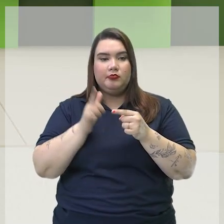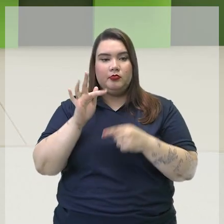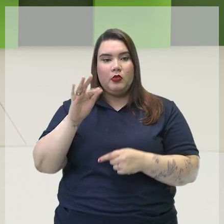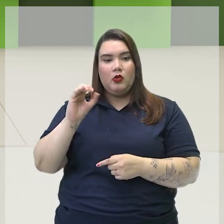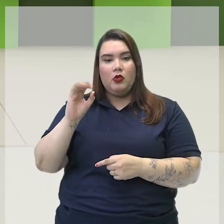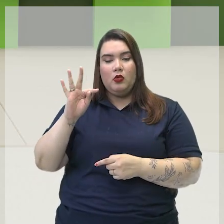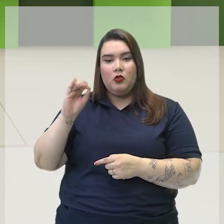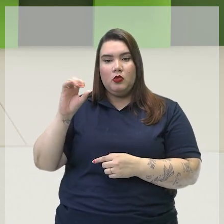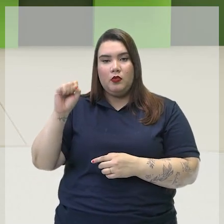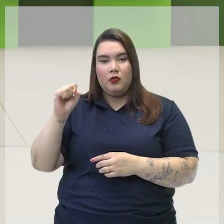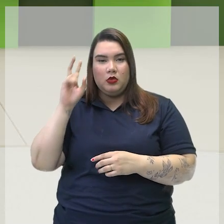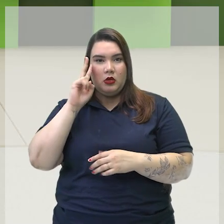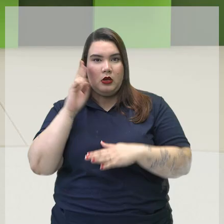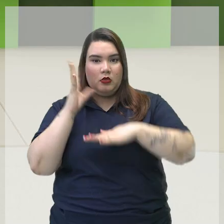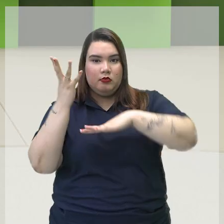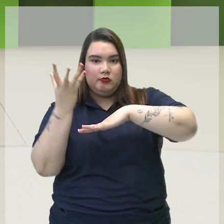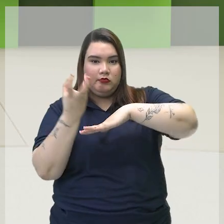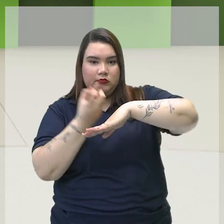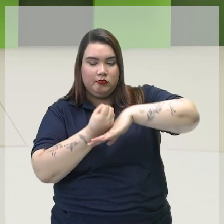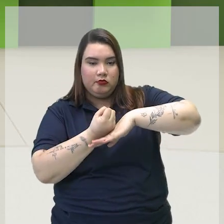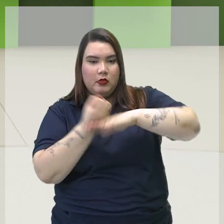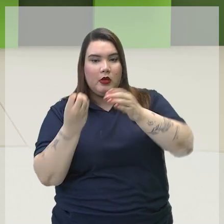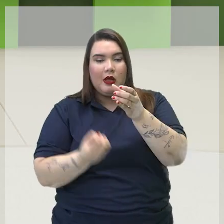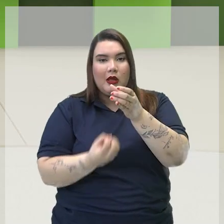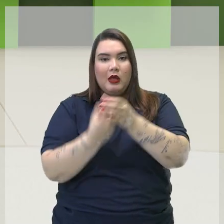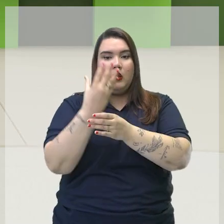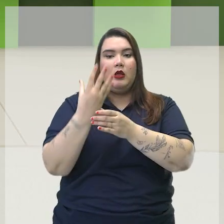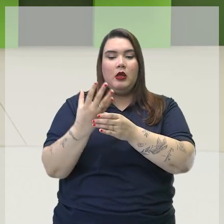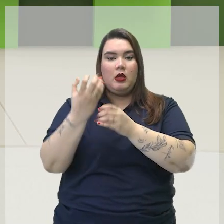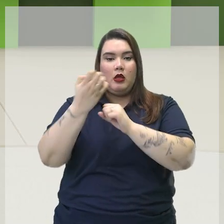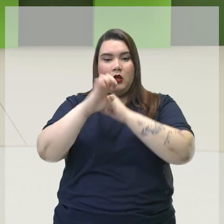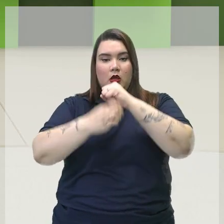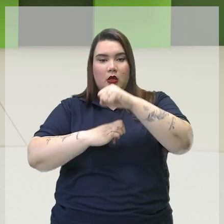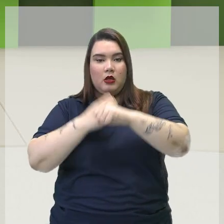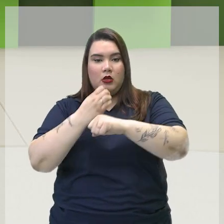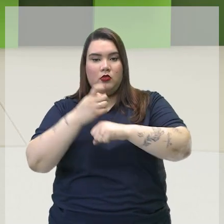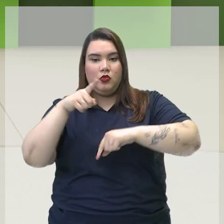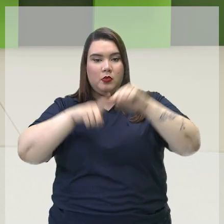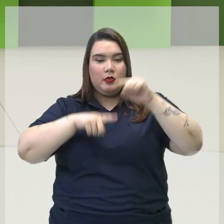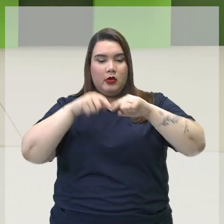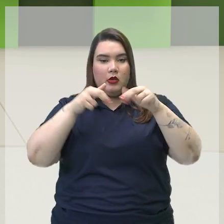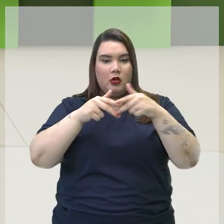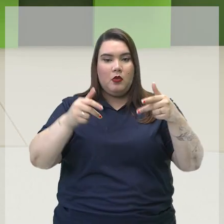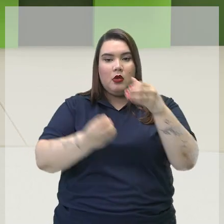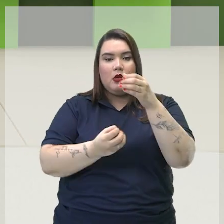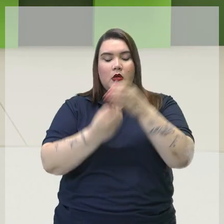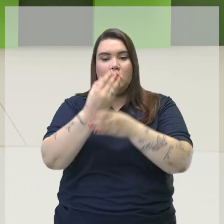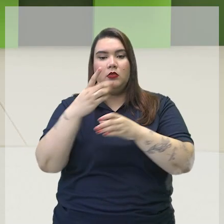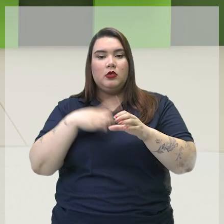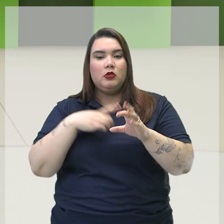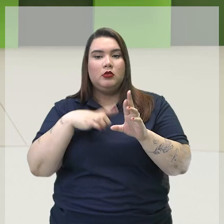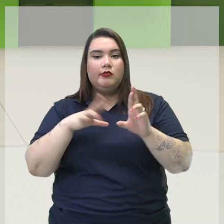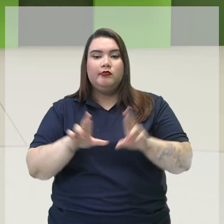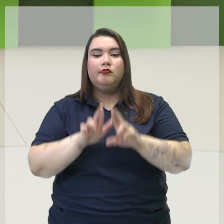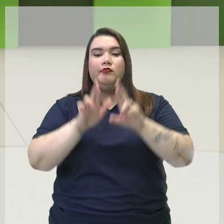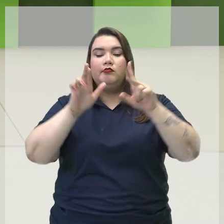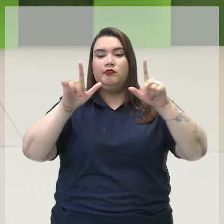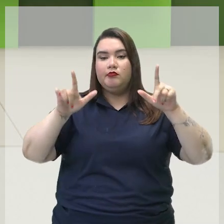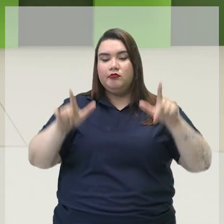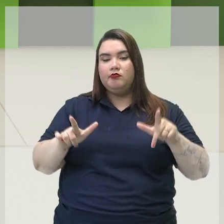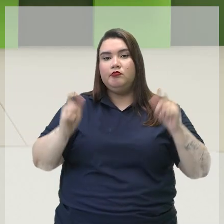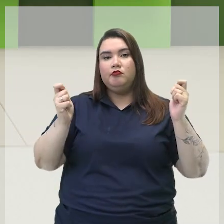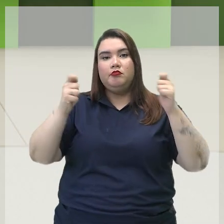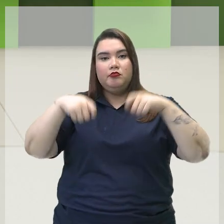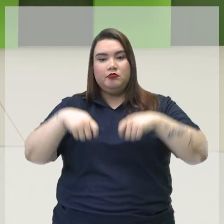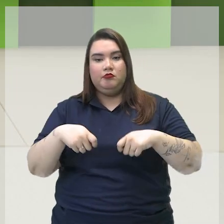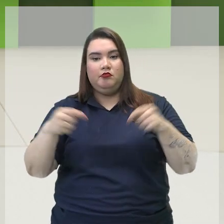fotovoltaicas. Esses fótons absorvidos excitam os elétrons no material semicondutor, gerando aí